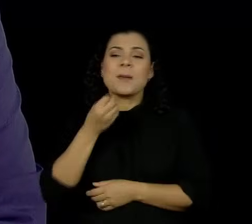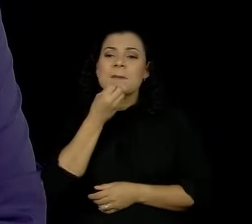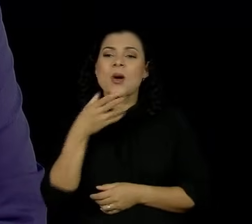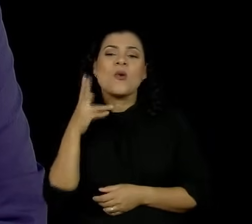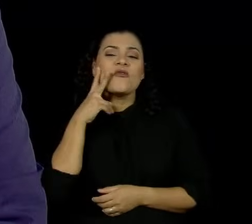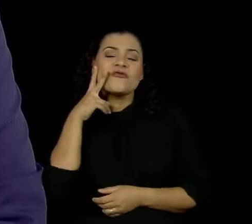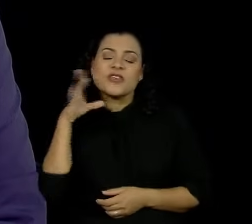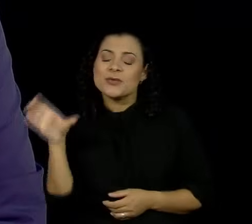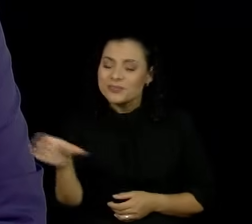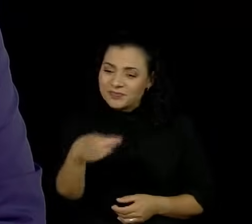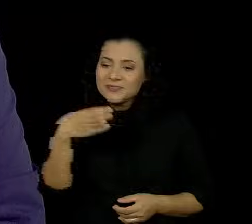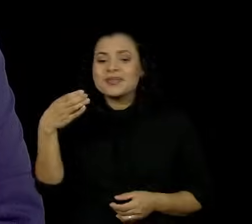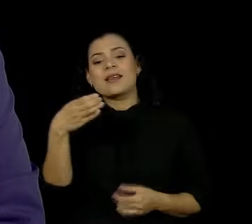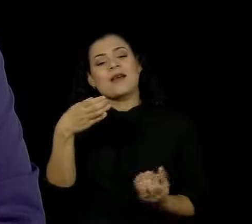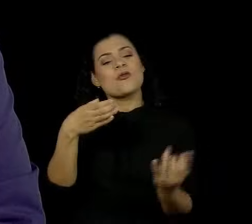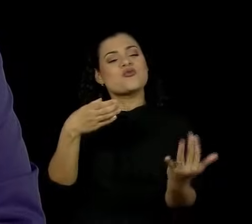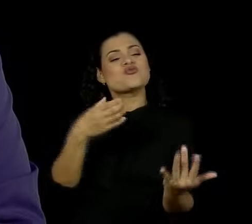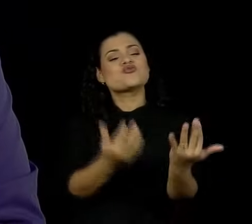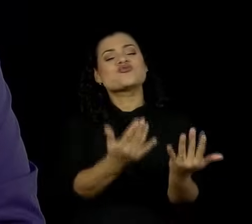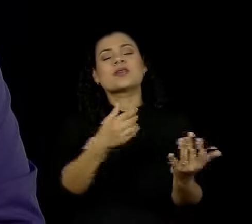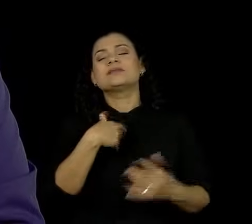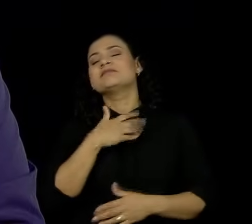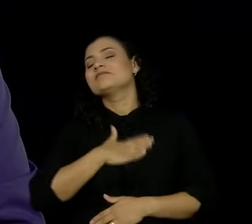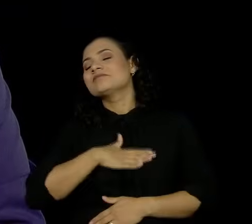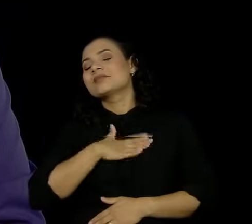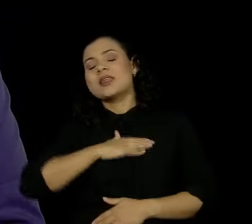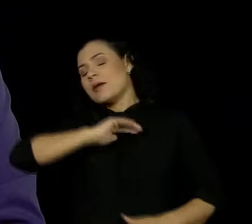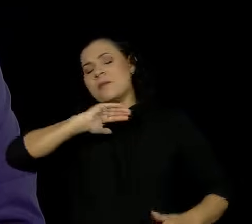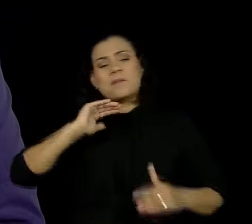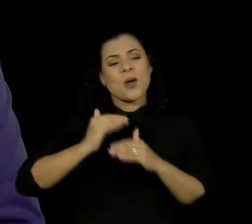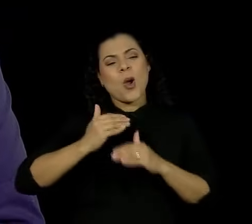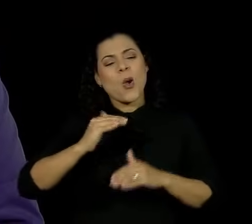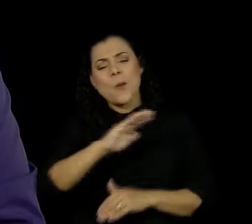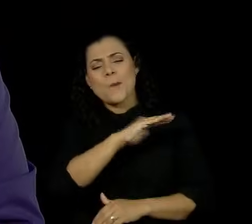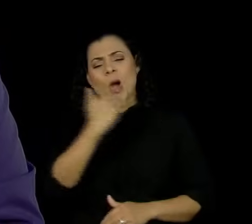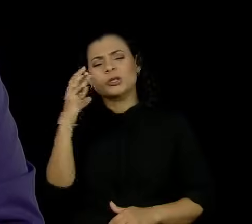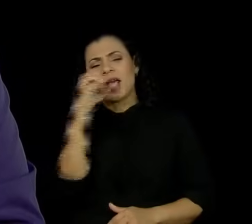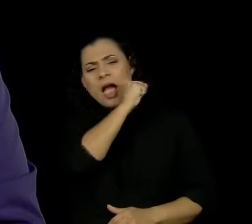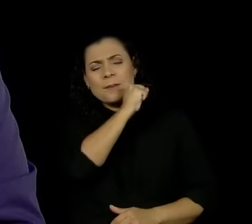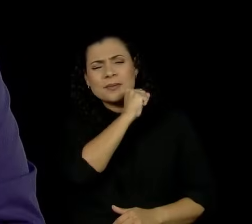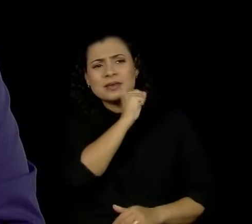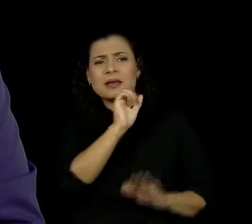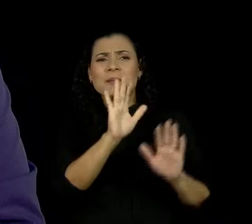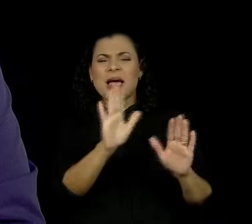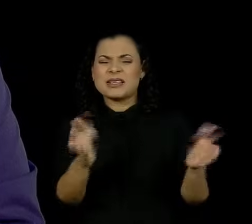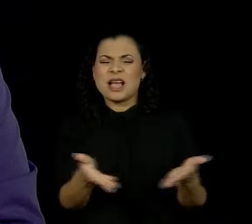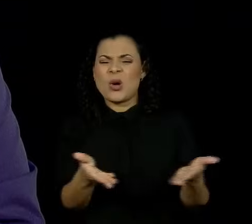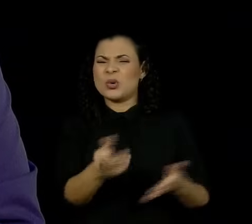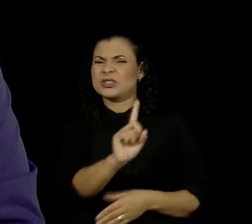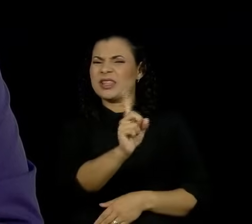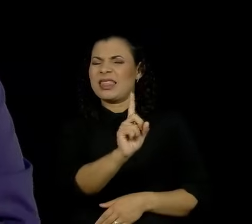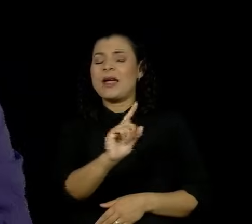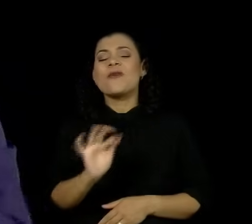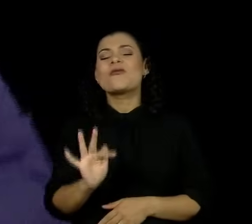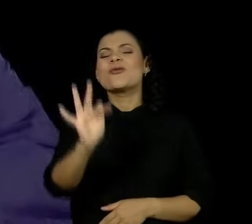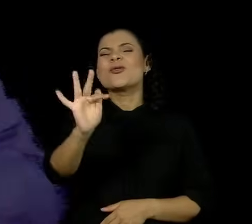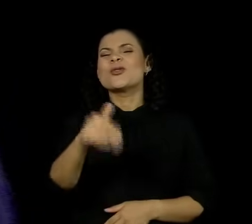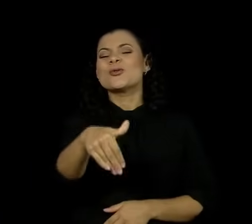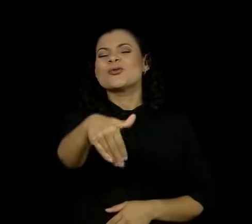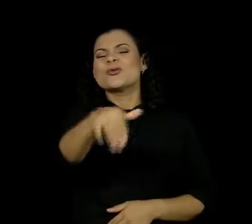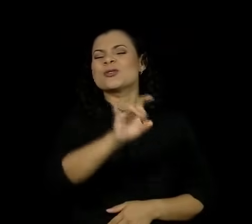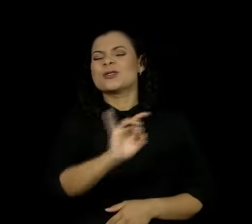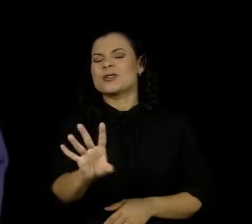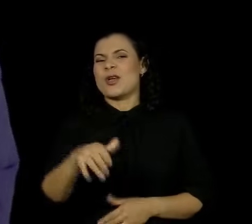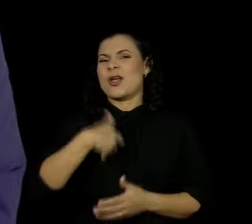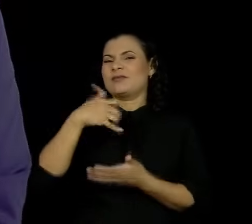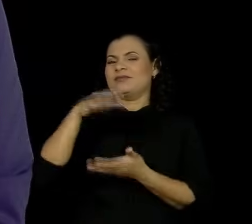lareira e depois uma morte ligeira. Porém, só mais tarde. Hoje não. O meu